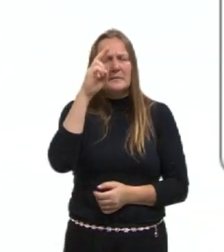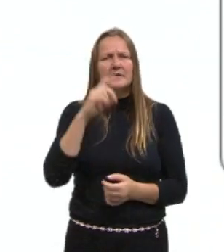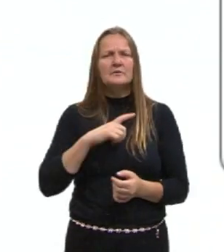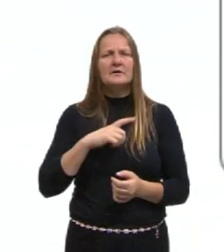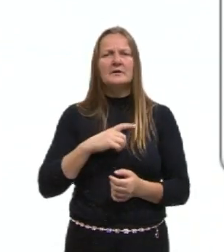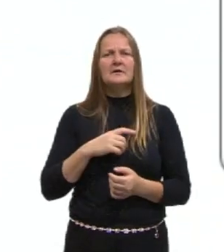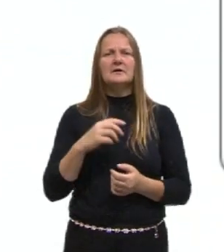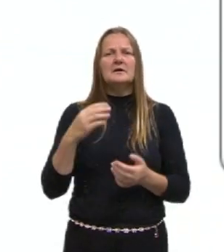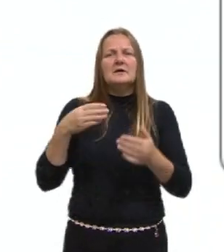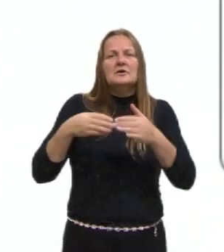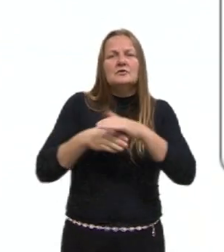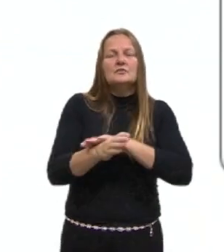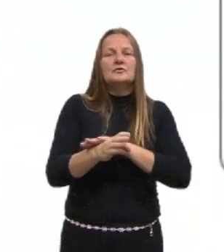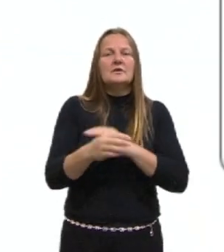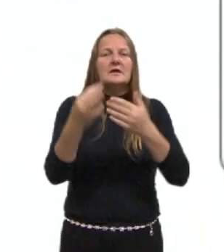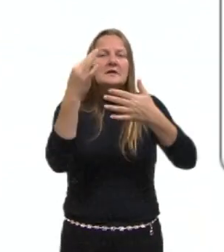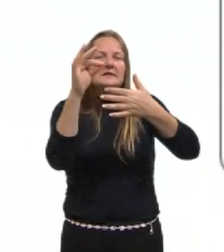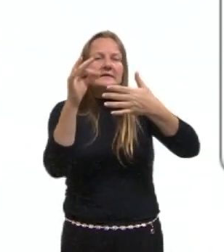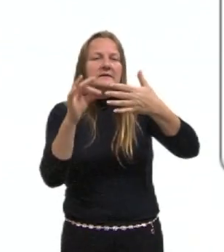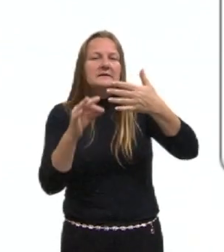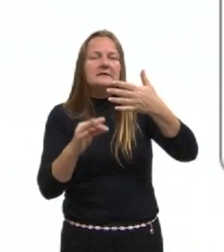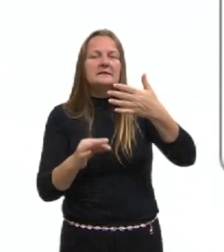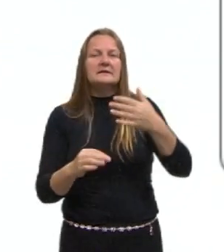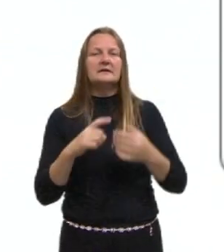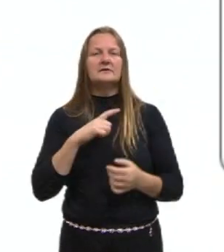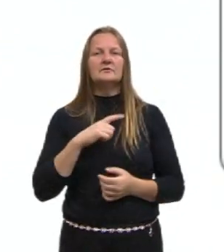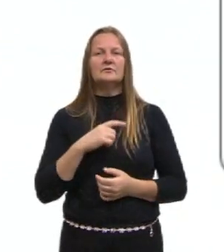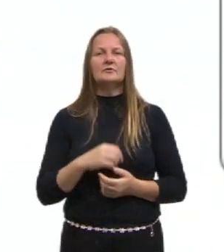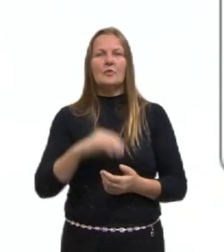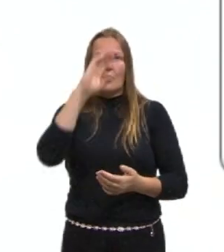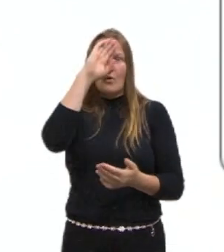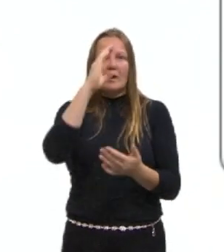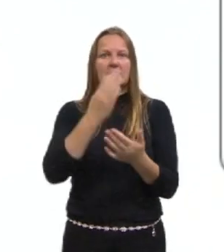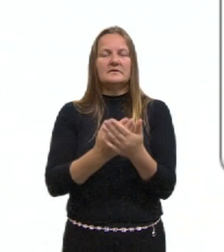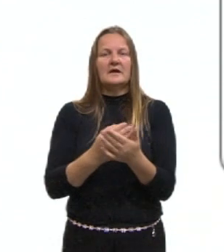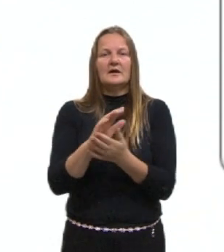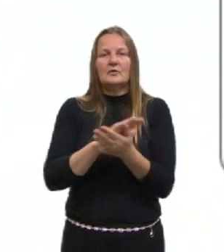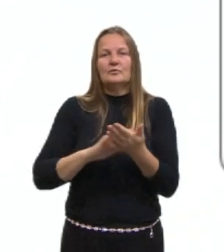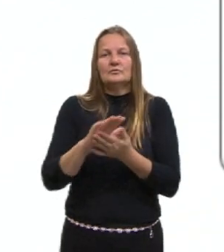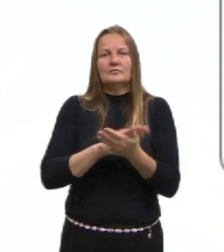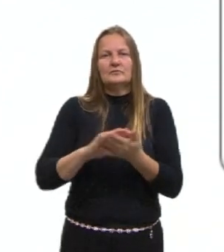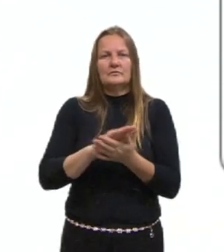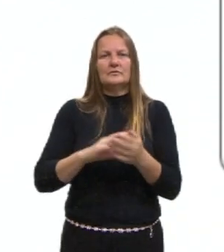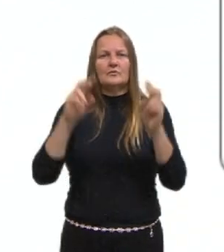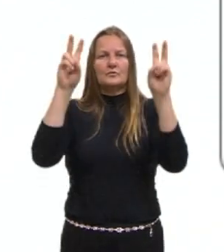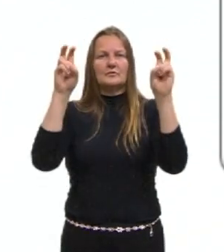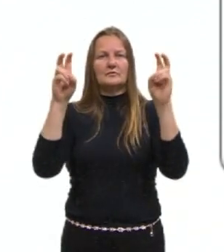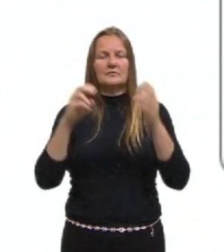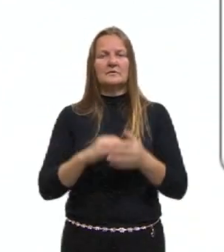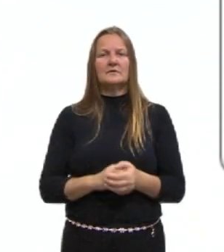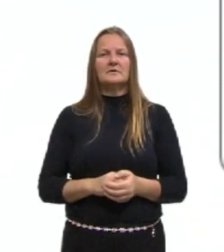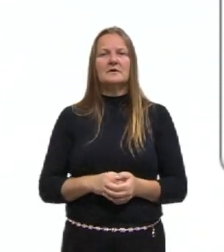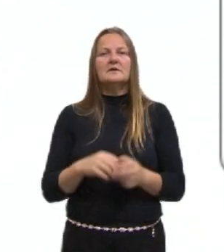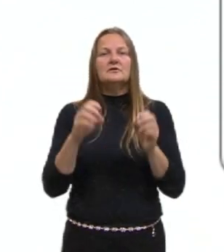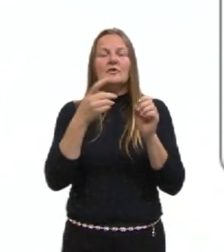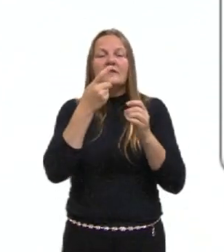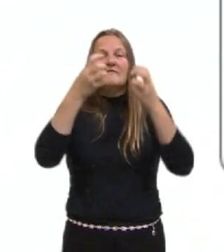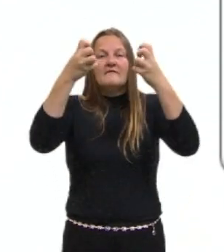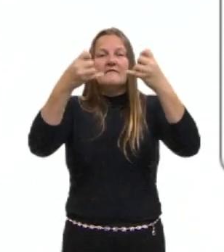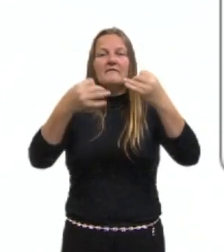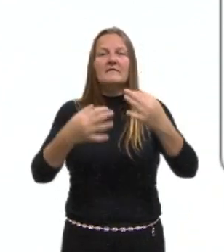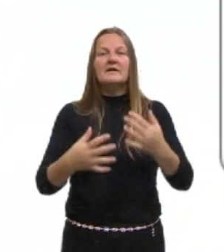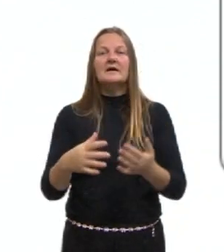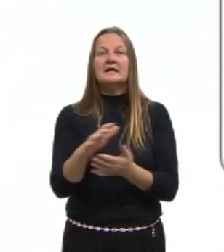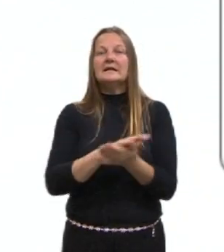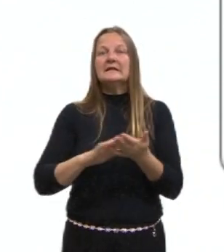não está entrando em detalhes sobre o acreditar ou não acreditar sobre isso, a gente só quer dizer que